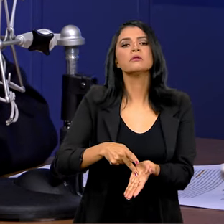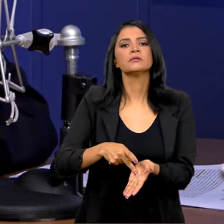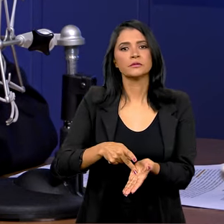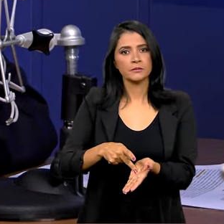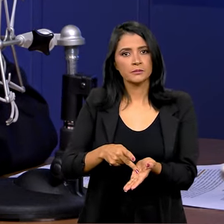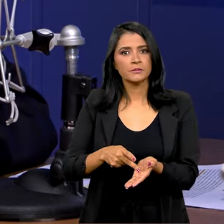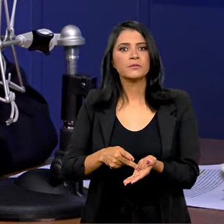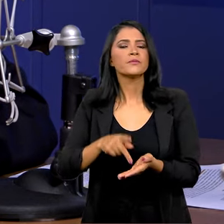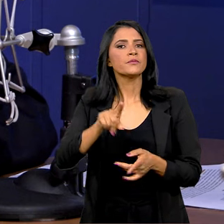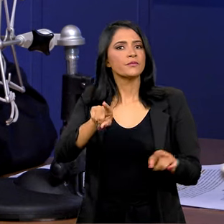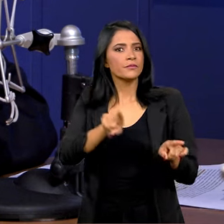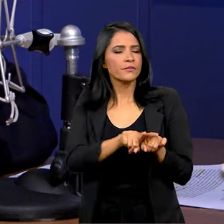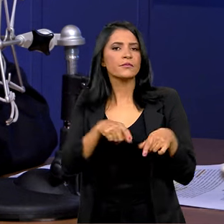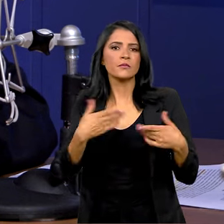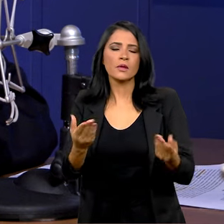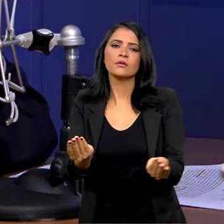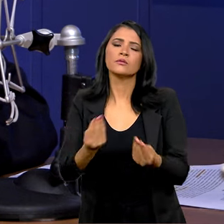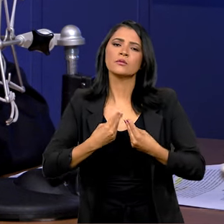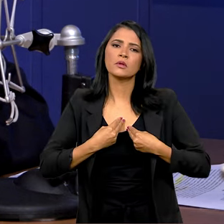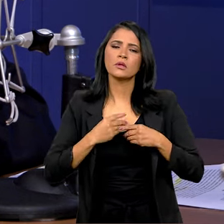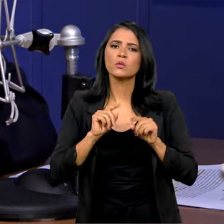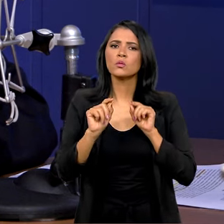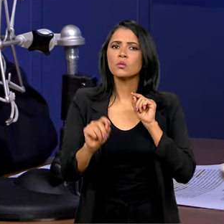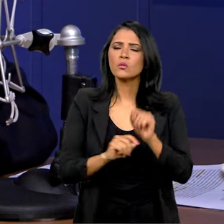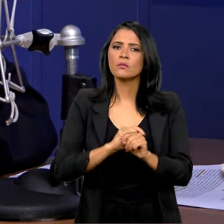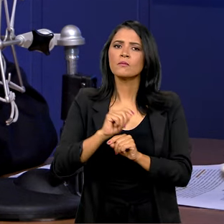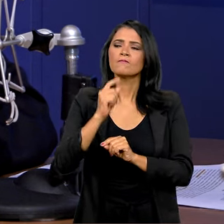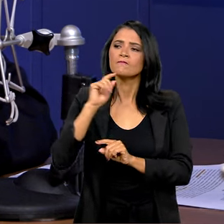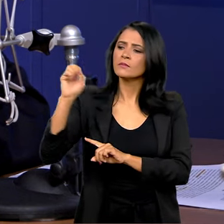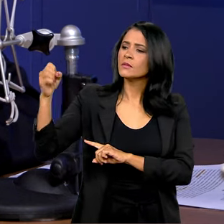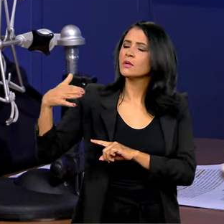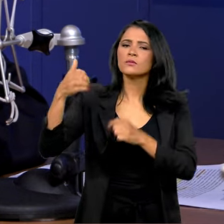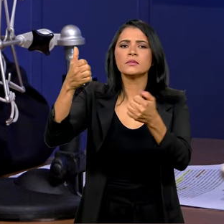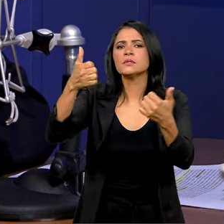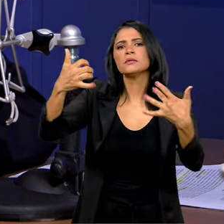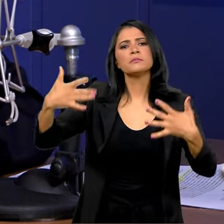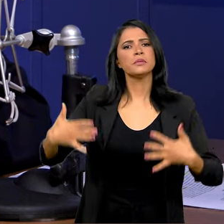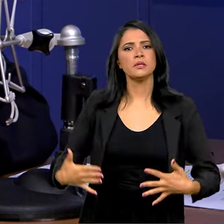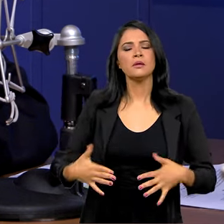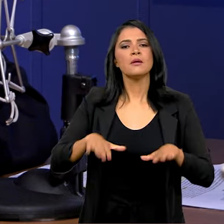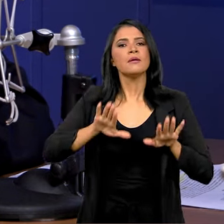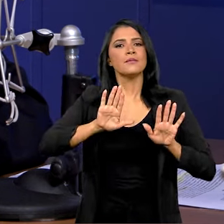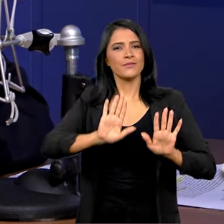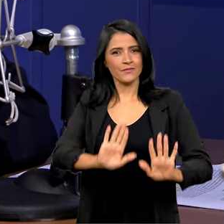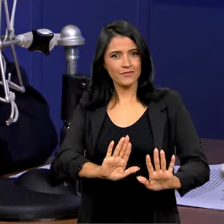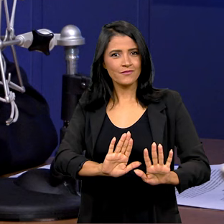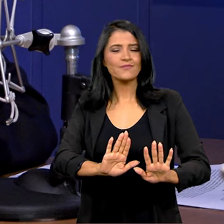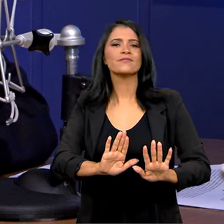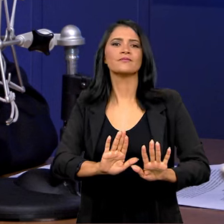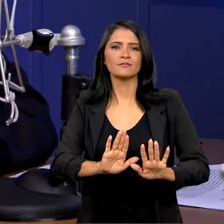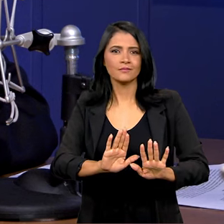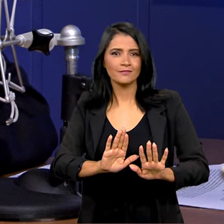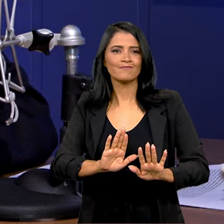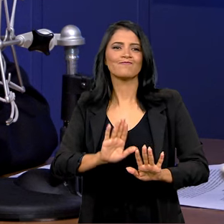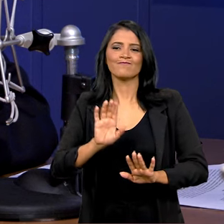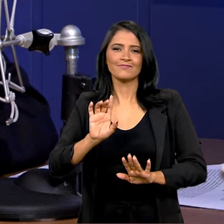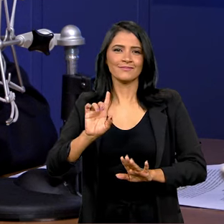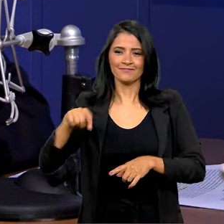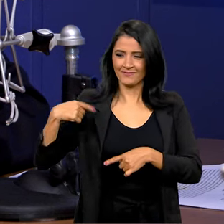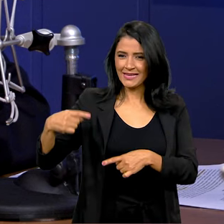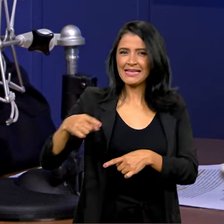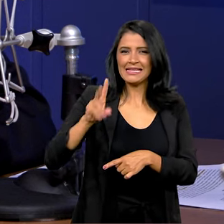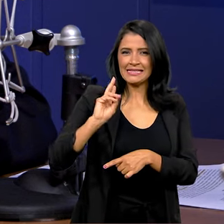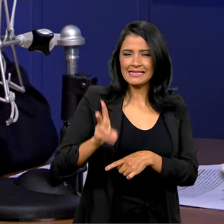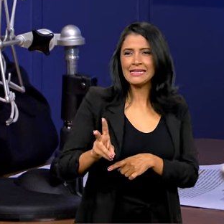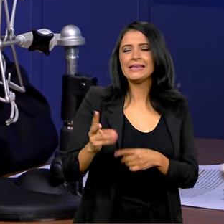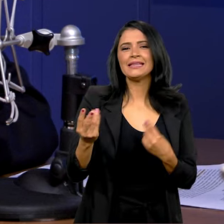e e ela nos traz a luz nos esclarece mas eh cada vez